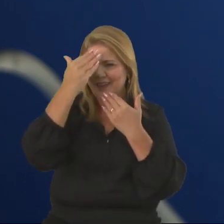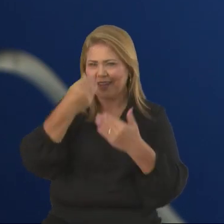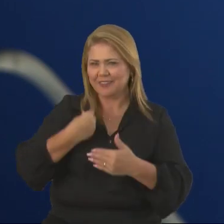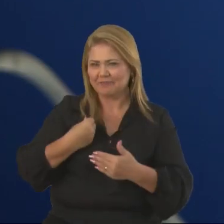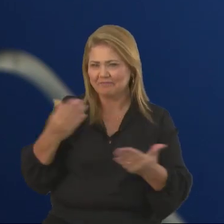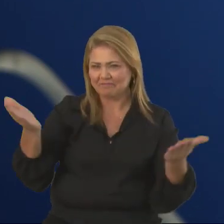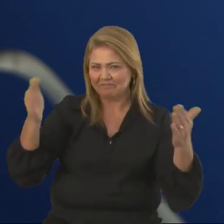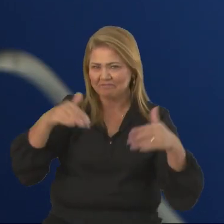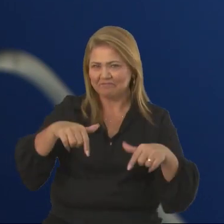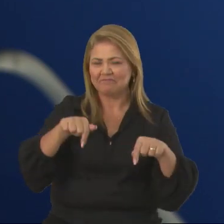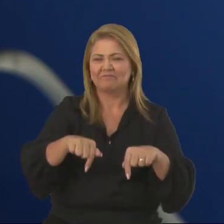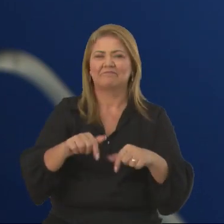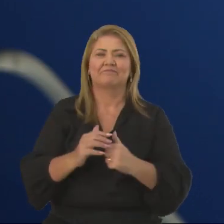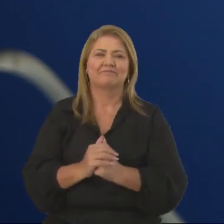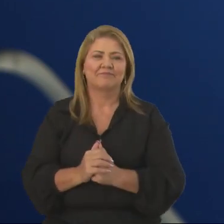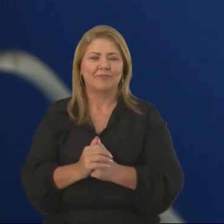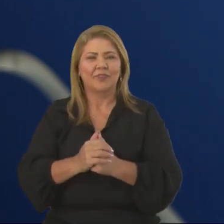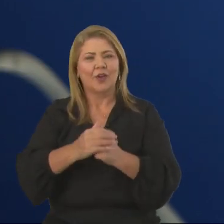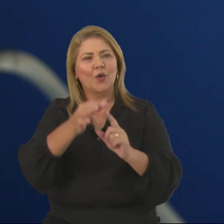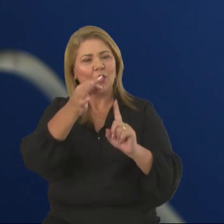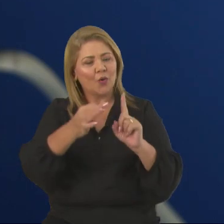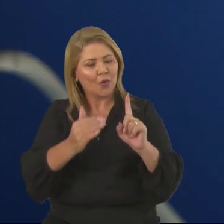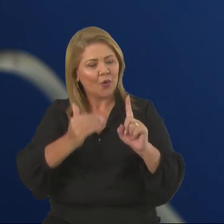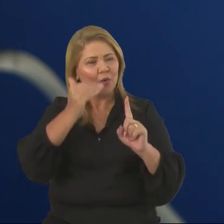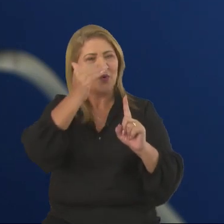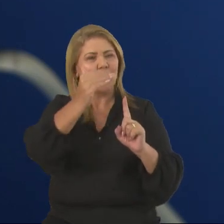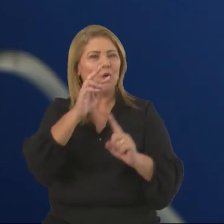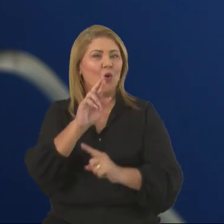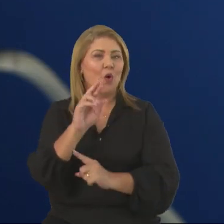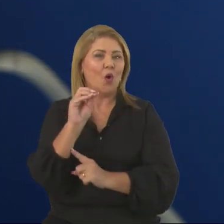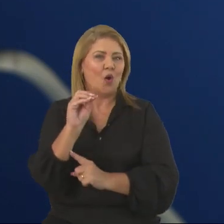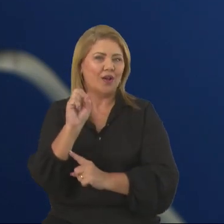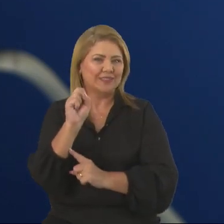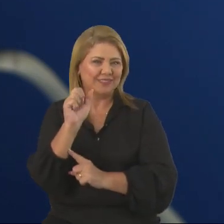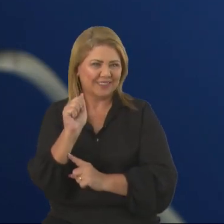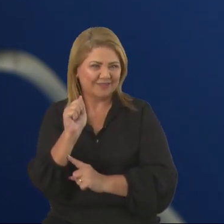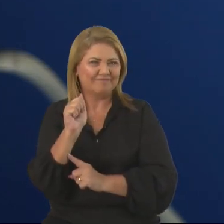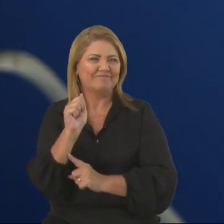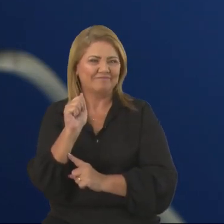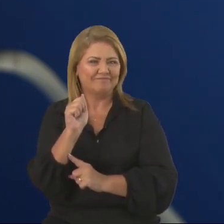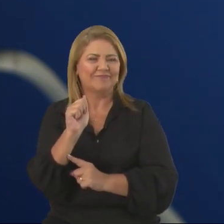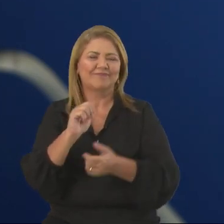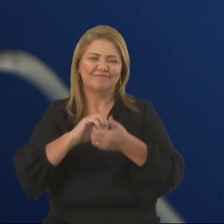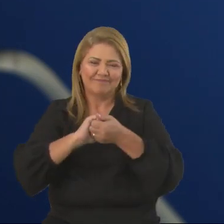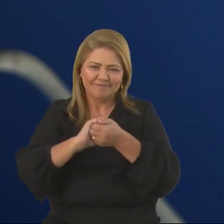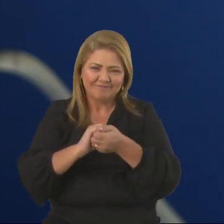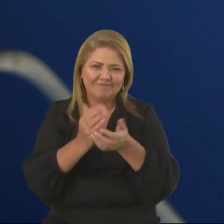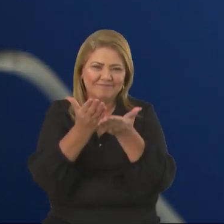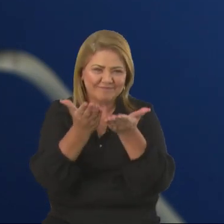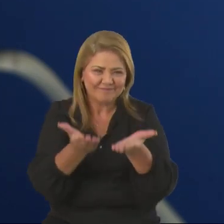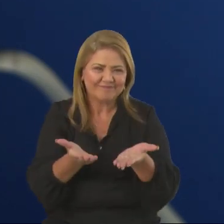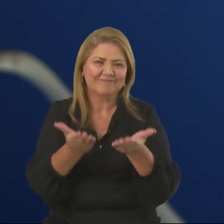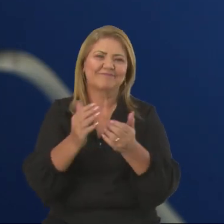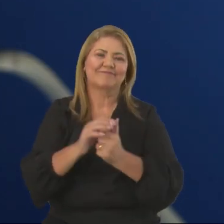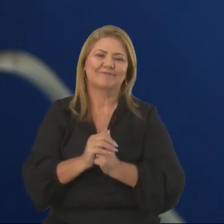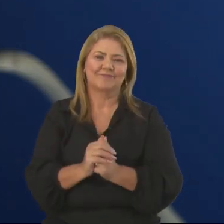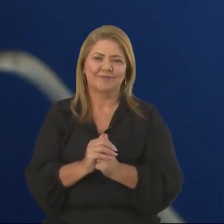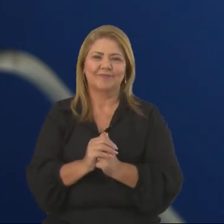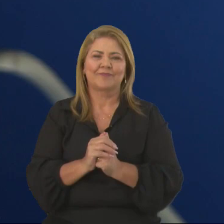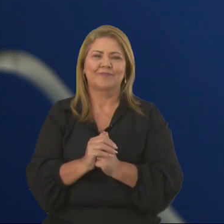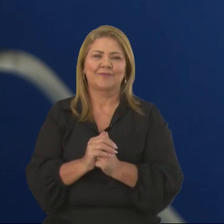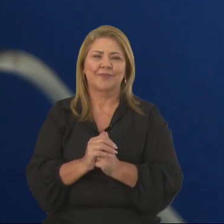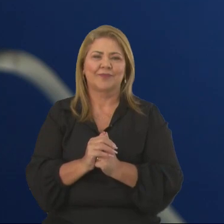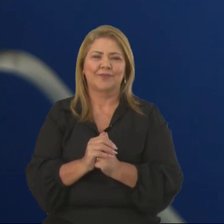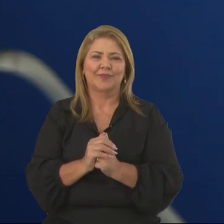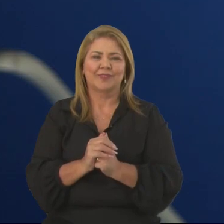desembargador. Cumprimento a desembargadora Rosa Nair da Silva Nogueira Reis, que será